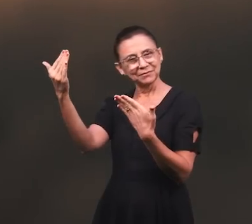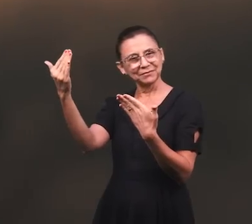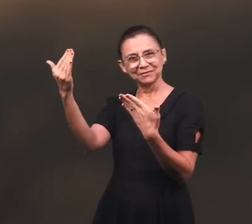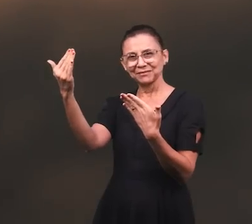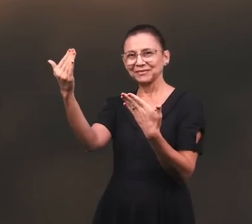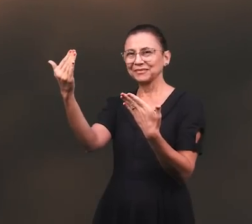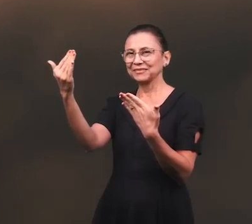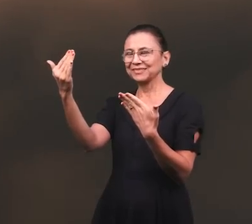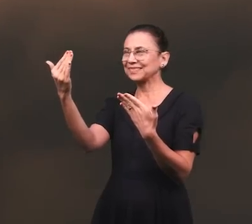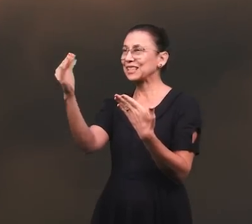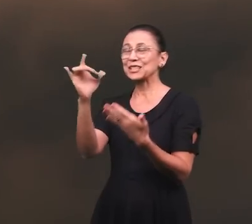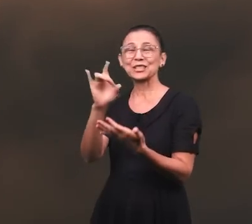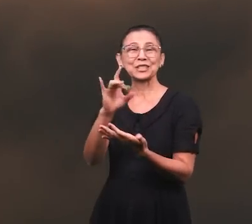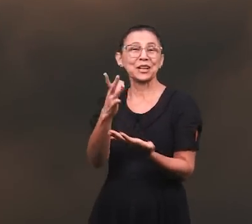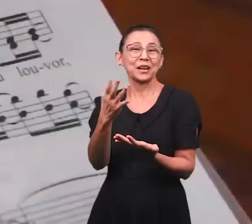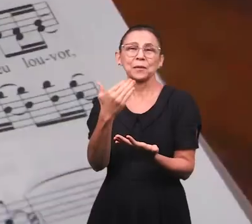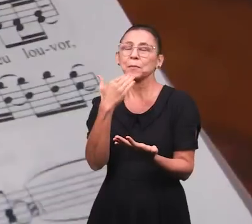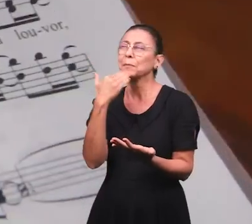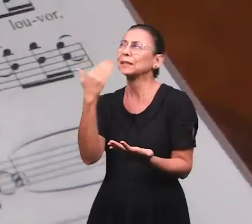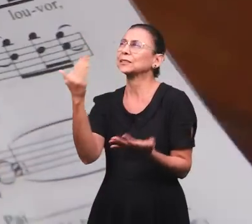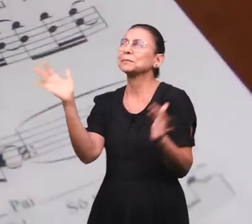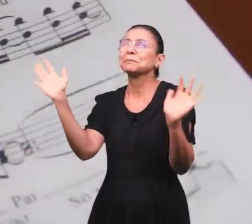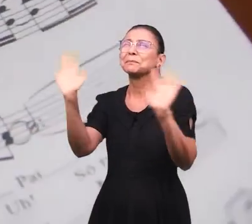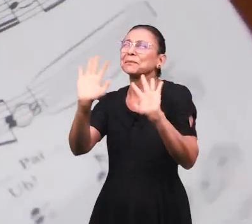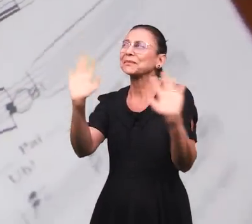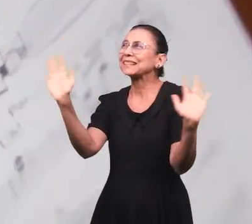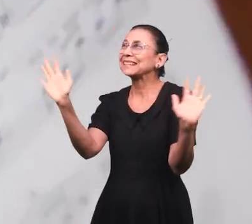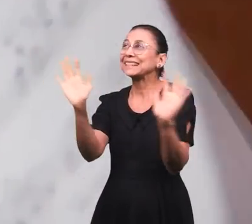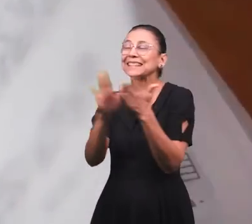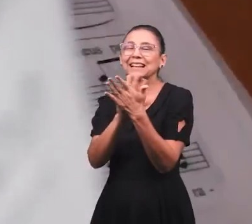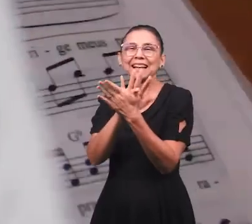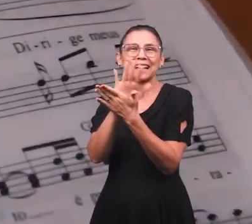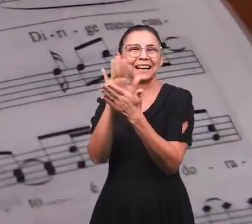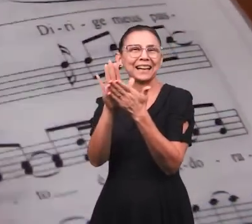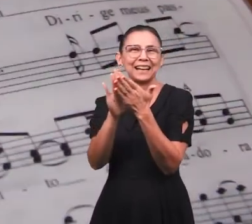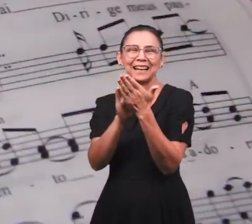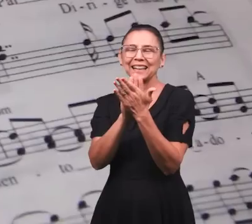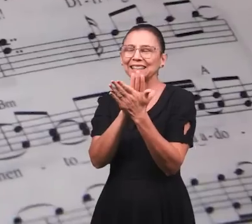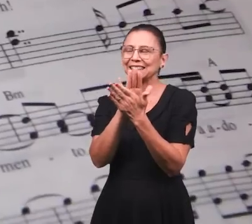ti. Hoje nada quero te